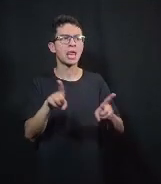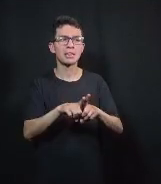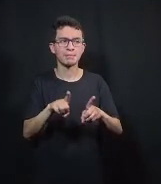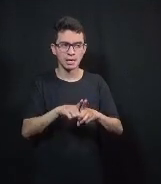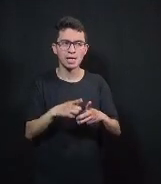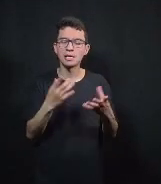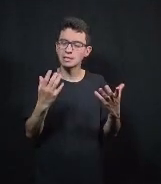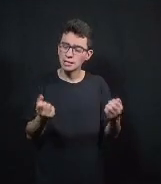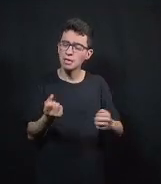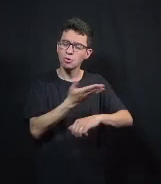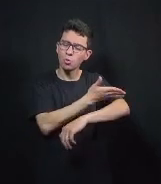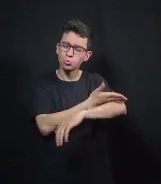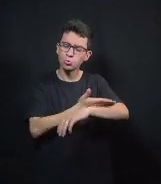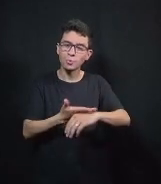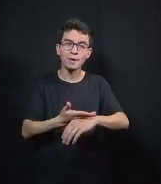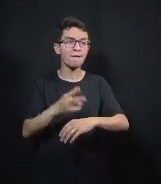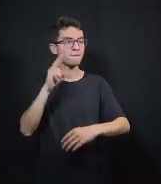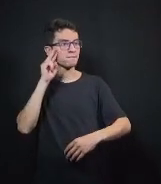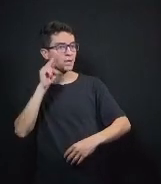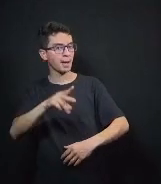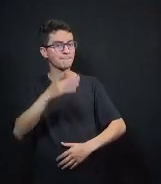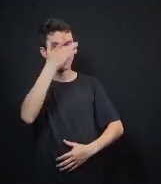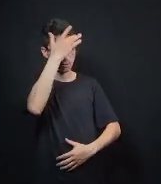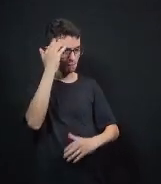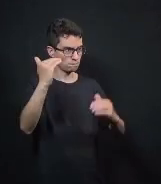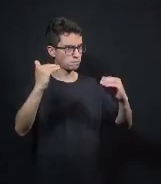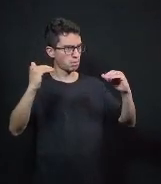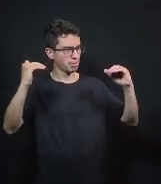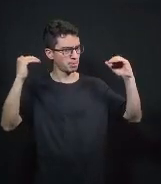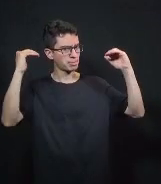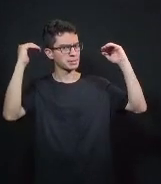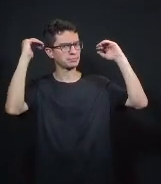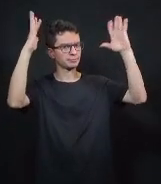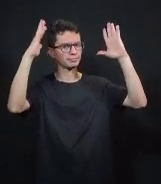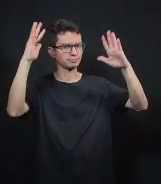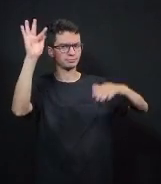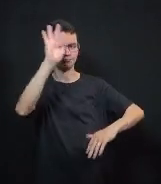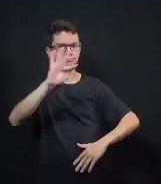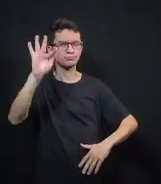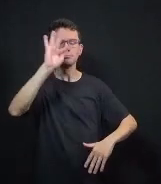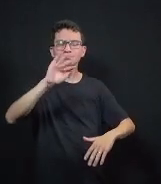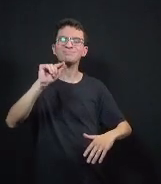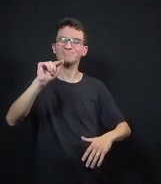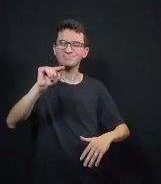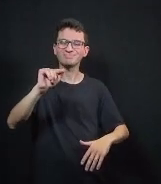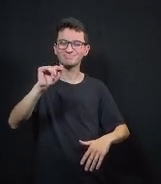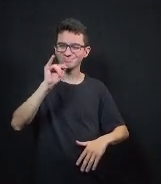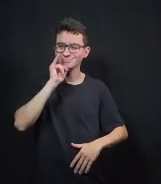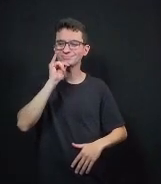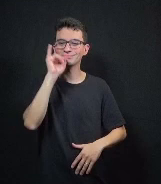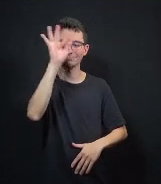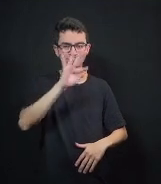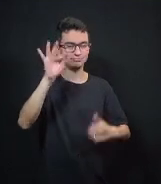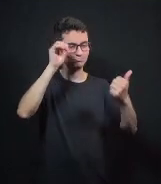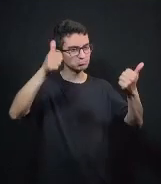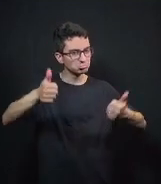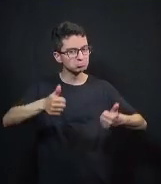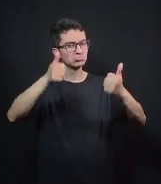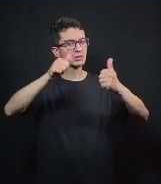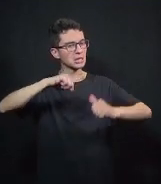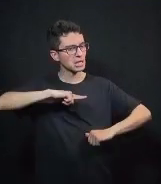comum você ver pessoas altamente escolarizadas, com curso superior nas melhores universidades, com